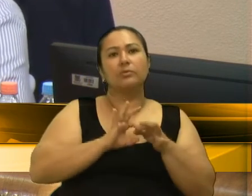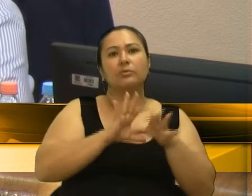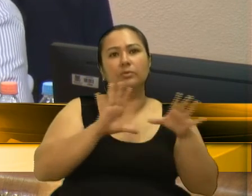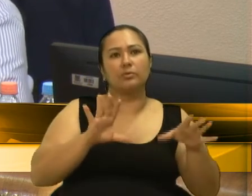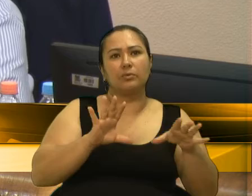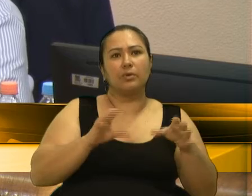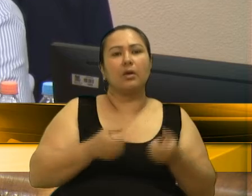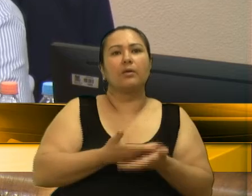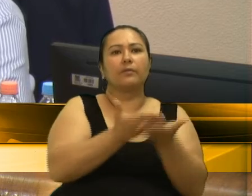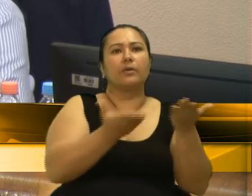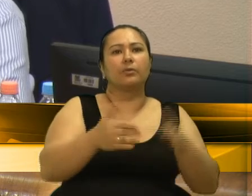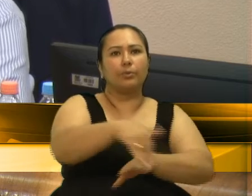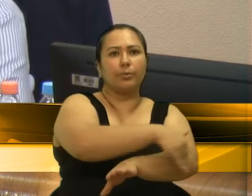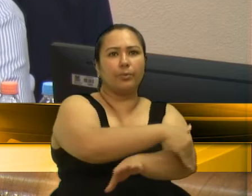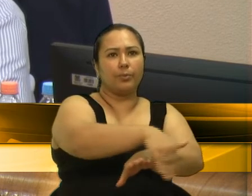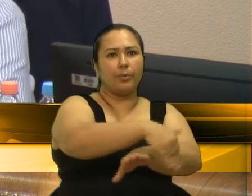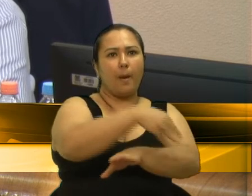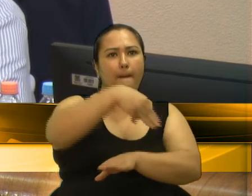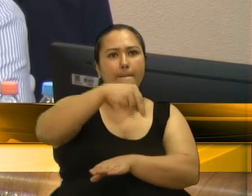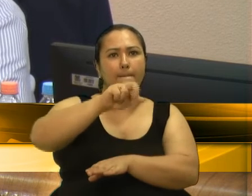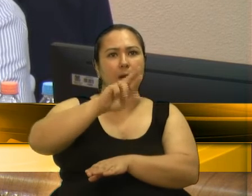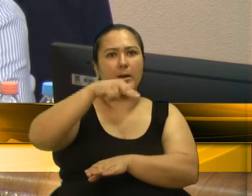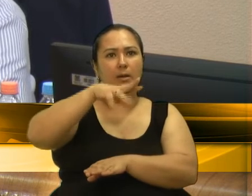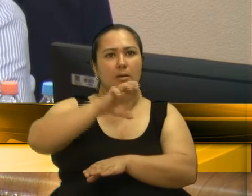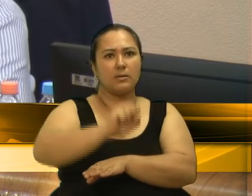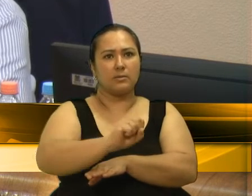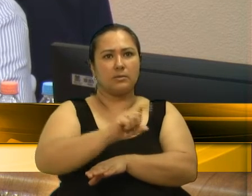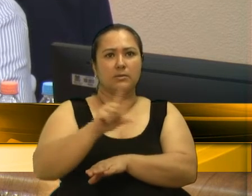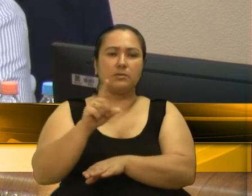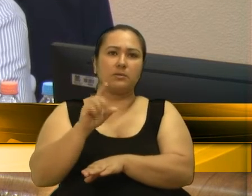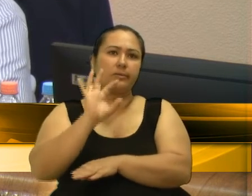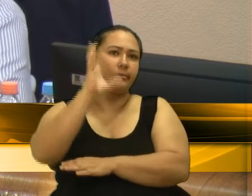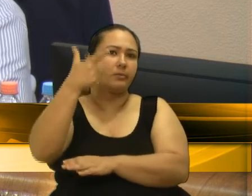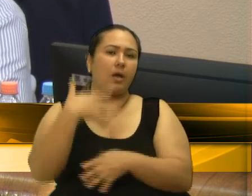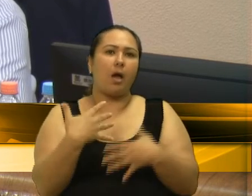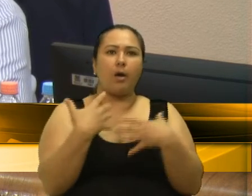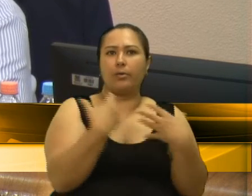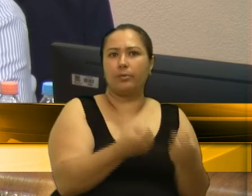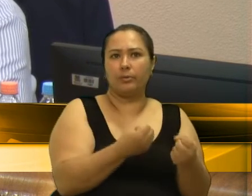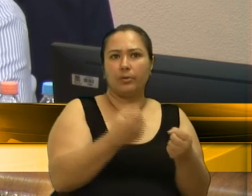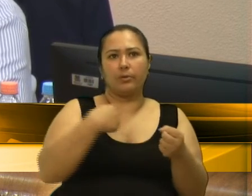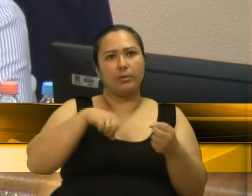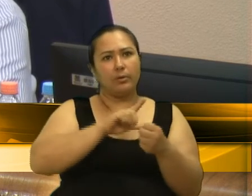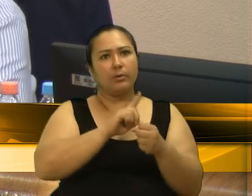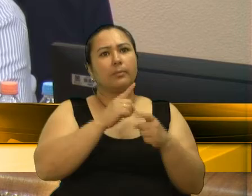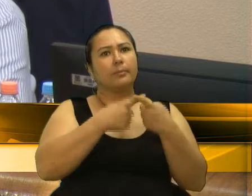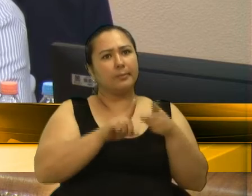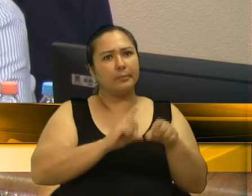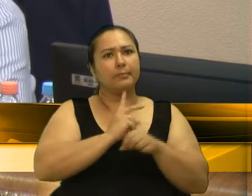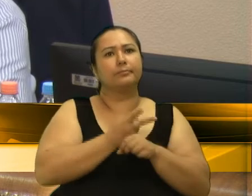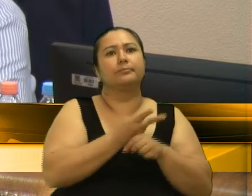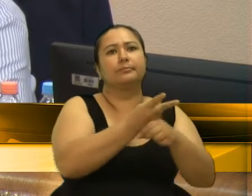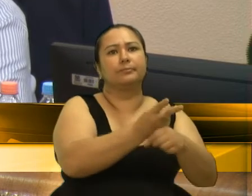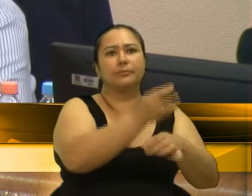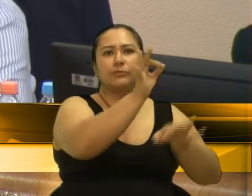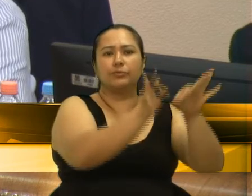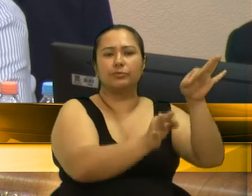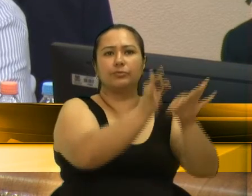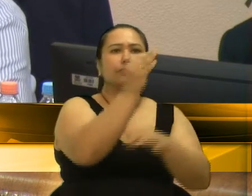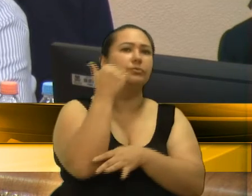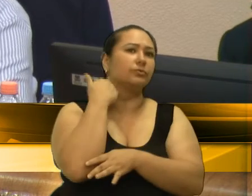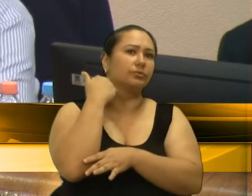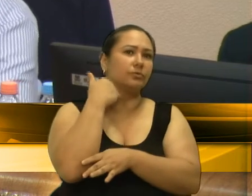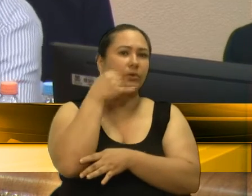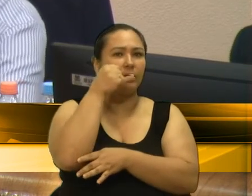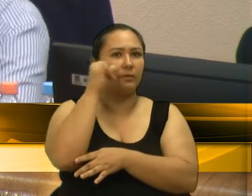fosse na rua Marquês do Herval. Tal decisão foi acolhida por ele, ou ainda assim ele recorreu judicialmente para tentar reverter a decisão e poder